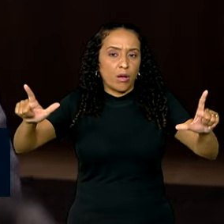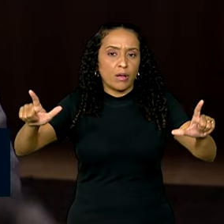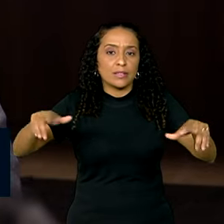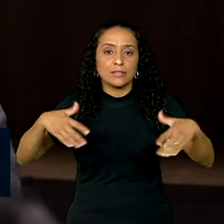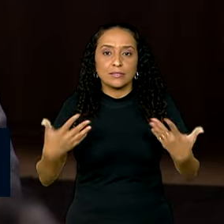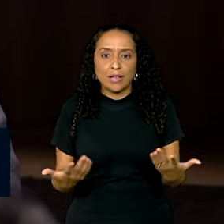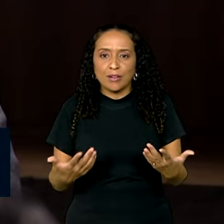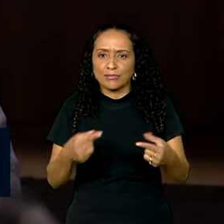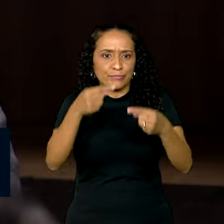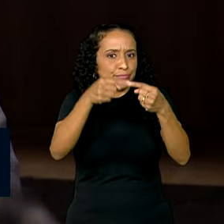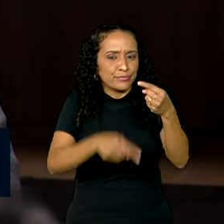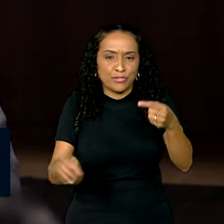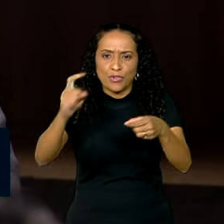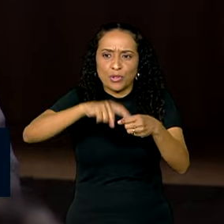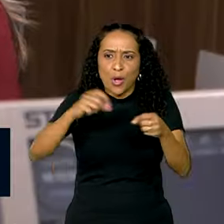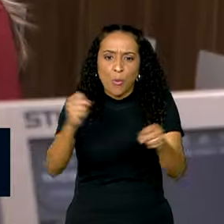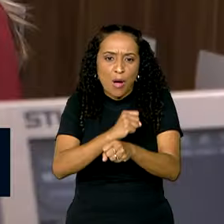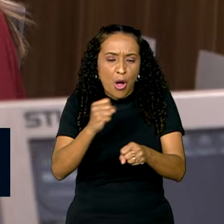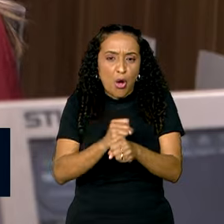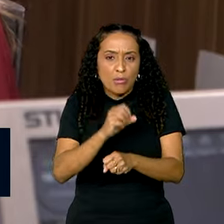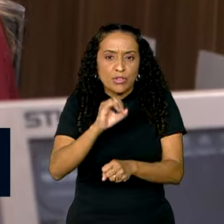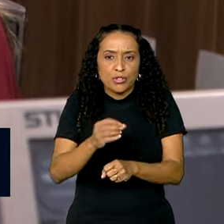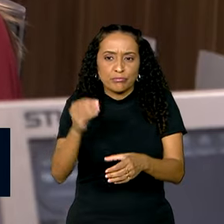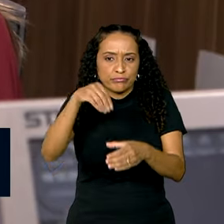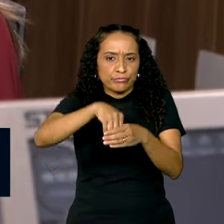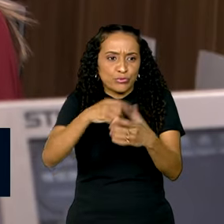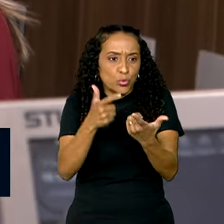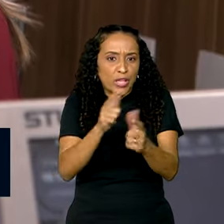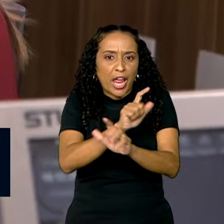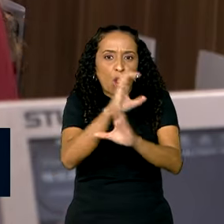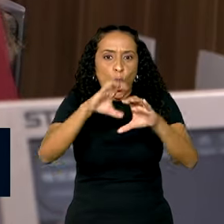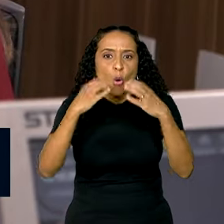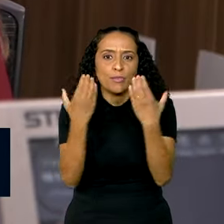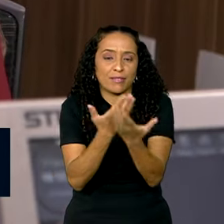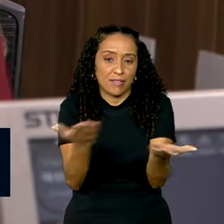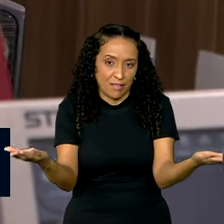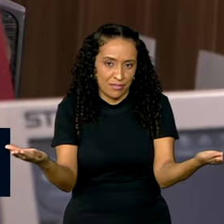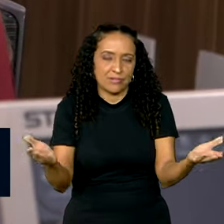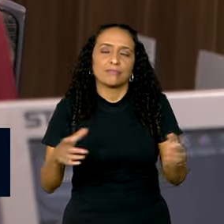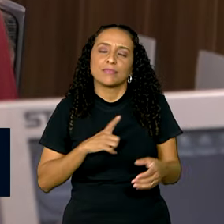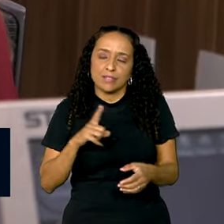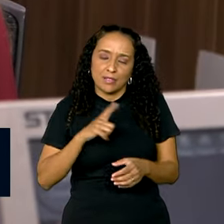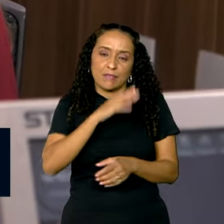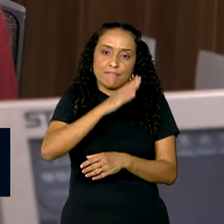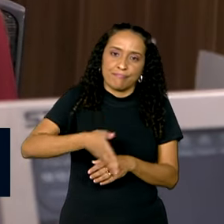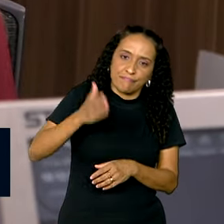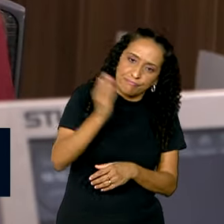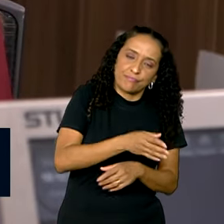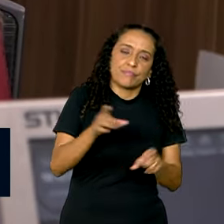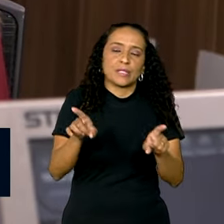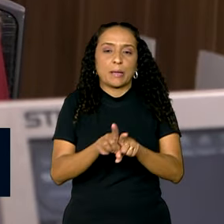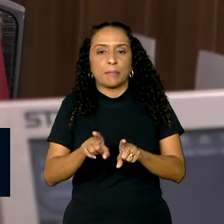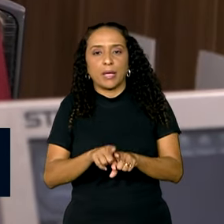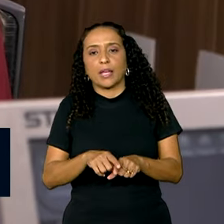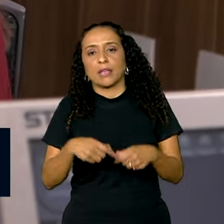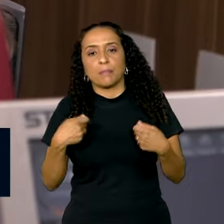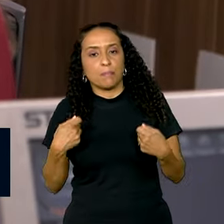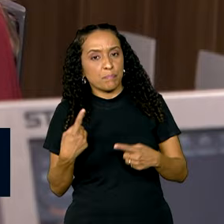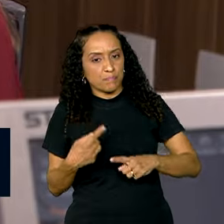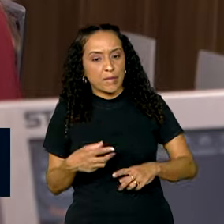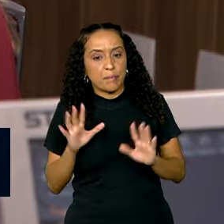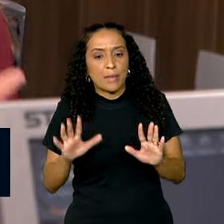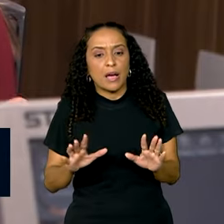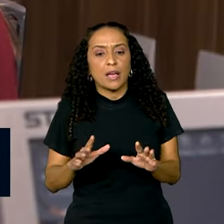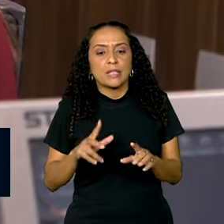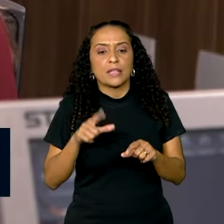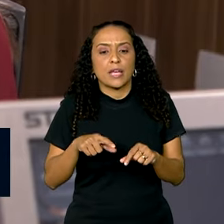não tinha sentido você retomar uma obra que não cabe mais para aquela comunidade então houve muitas eh necessidades de cancelamento mas eu